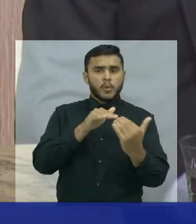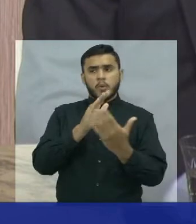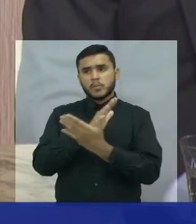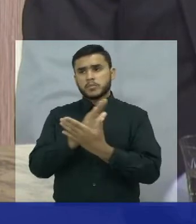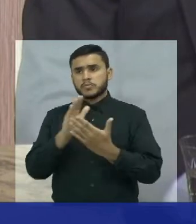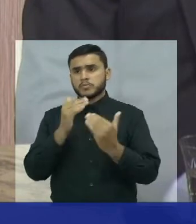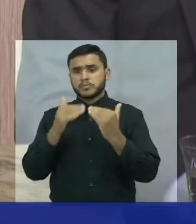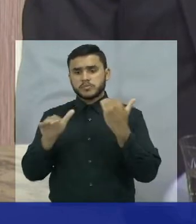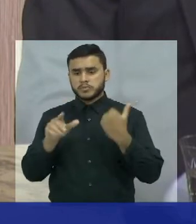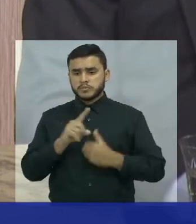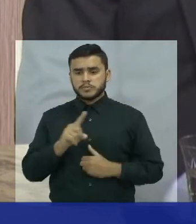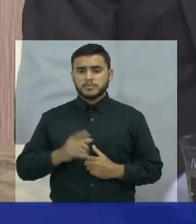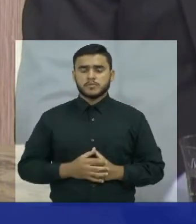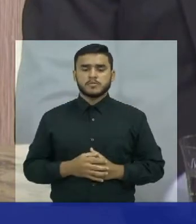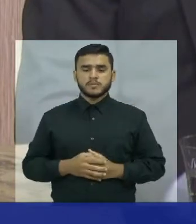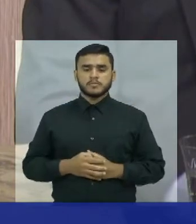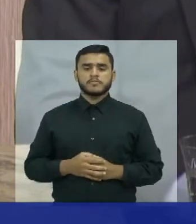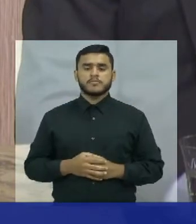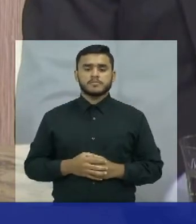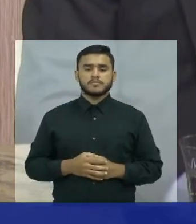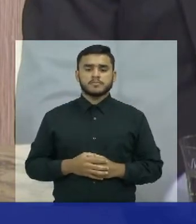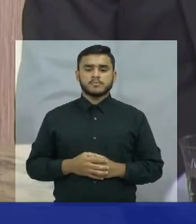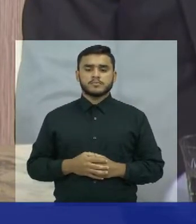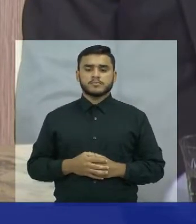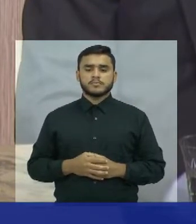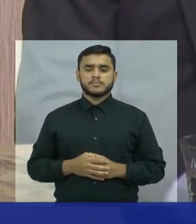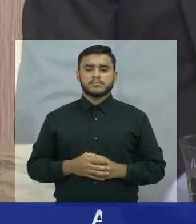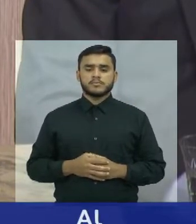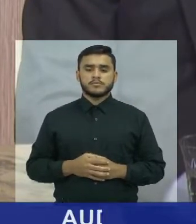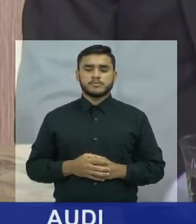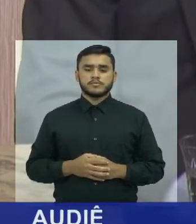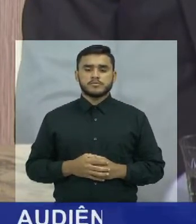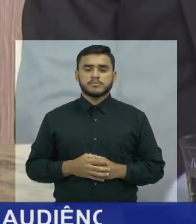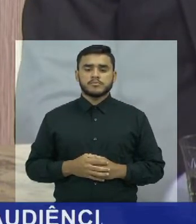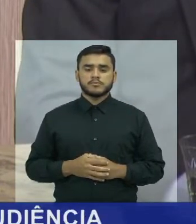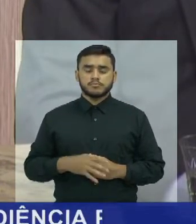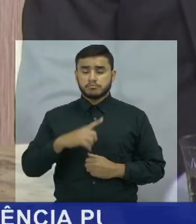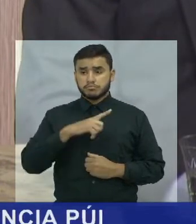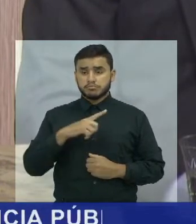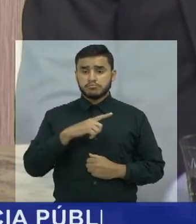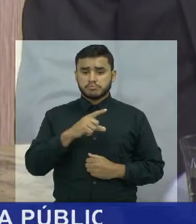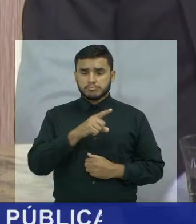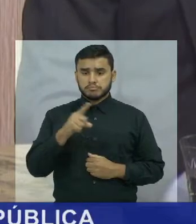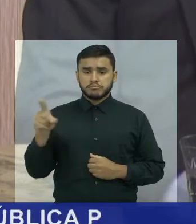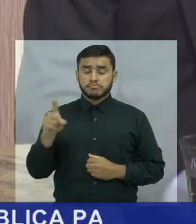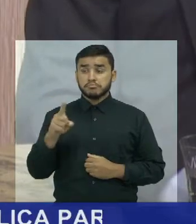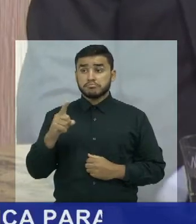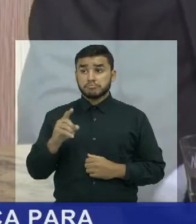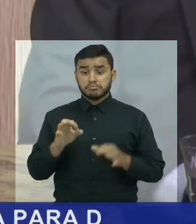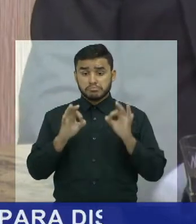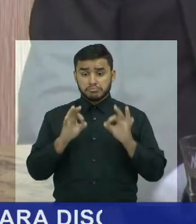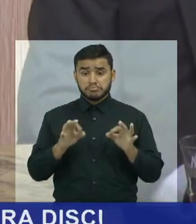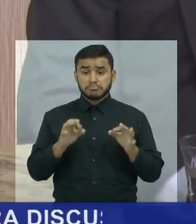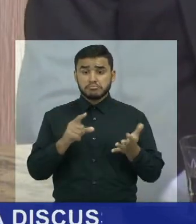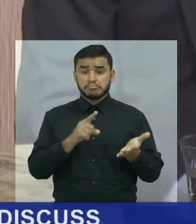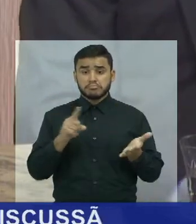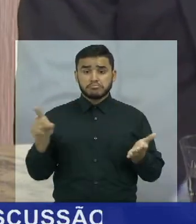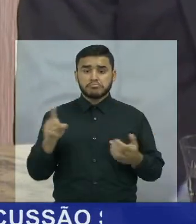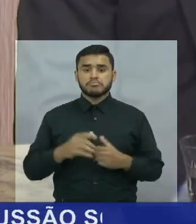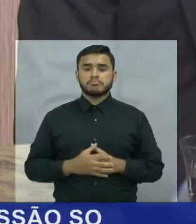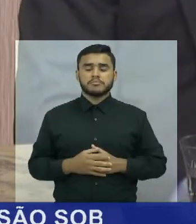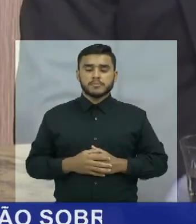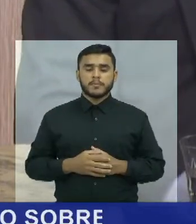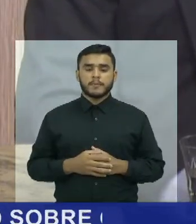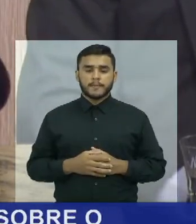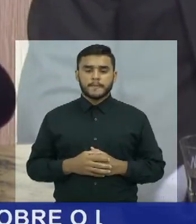certo? E sugeri que procurassem individualmente os vereadores, se assim achassem conveniente, até porque a